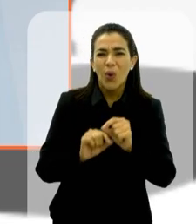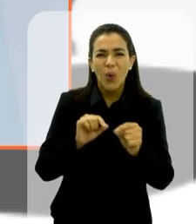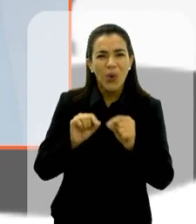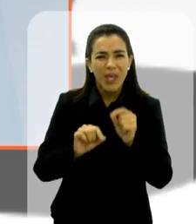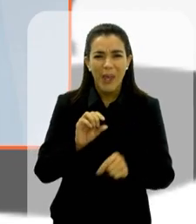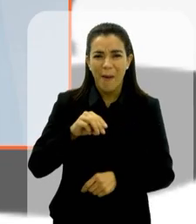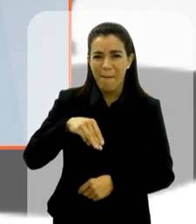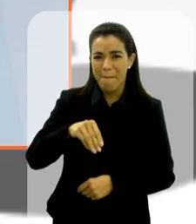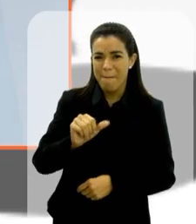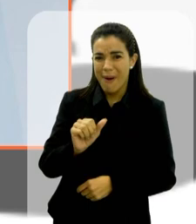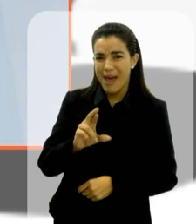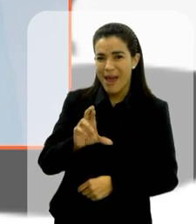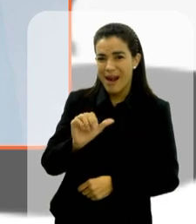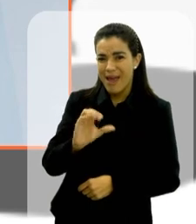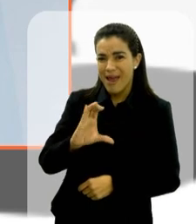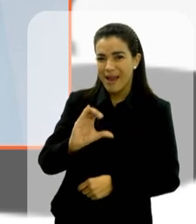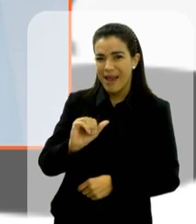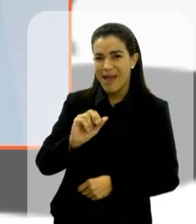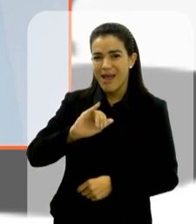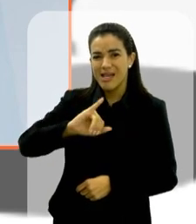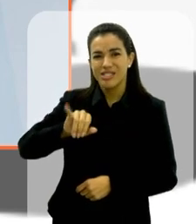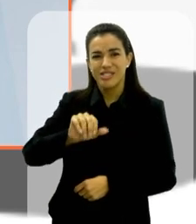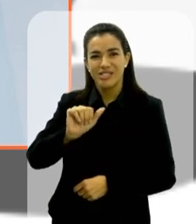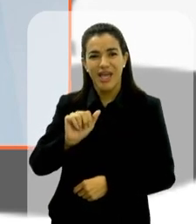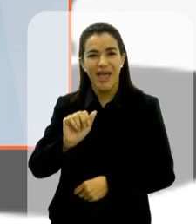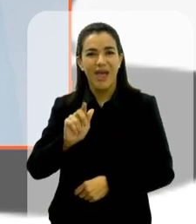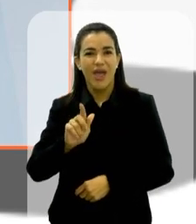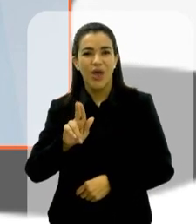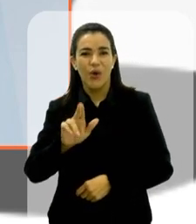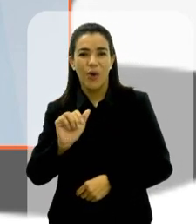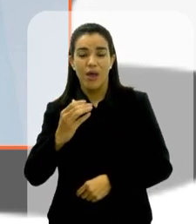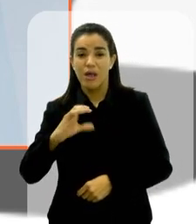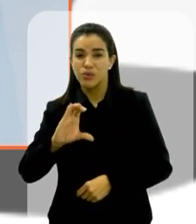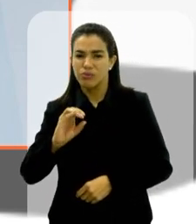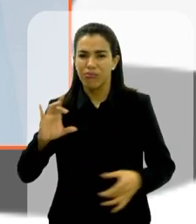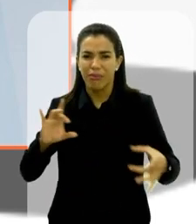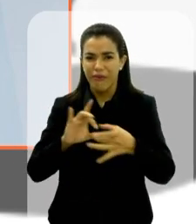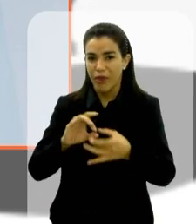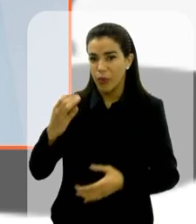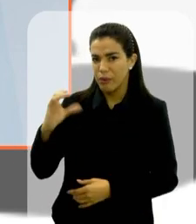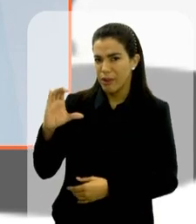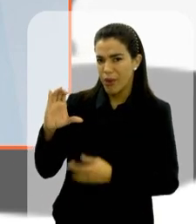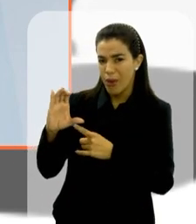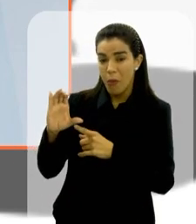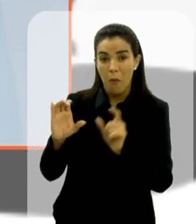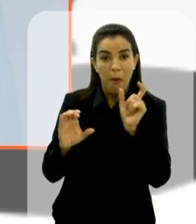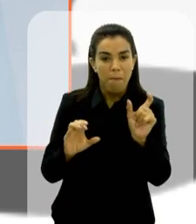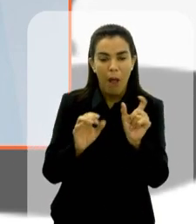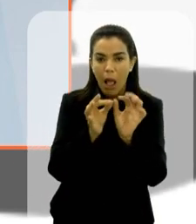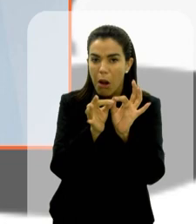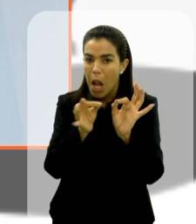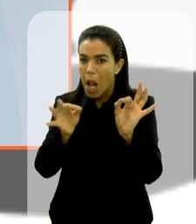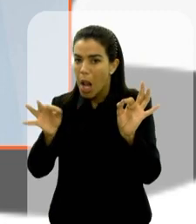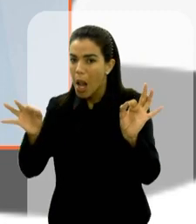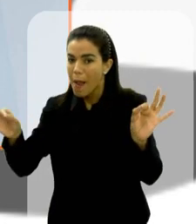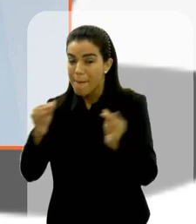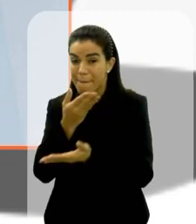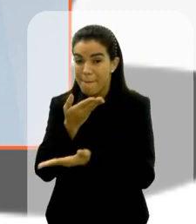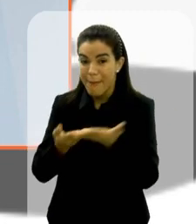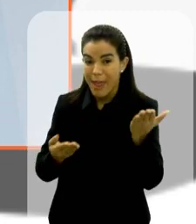Maracajá Guaçu tem a ver com Niterói? Pois é isso que nós vamos saber no programa de hoje. Porque uma palavra grande como essa, que só perde